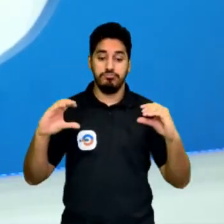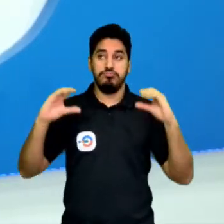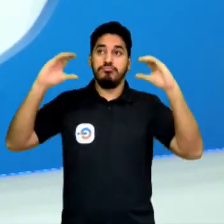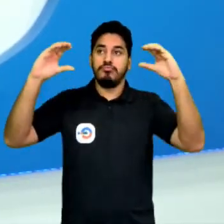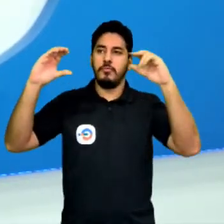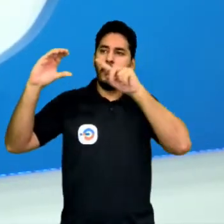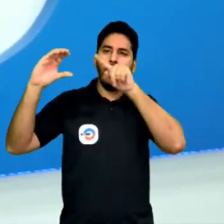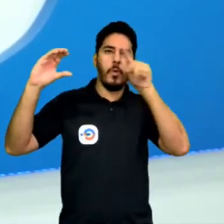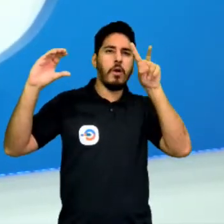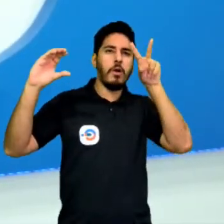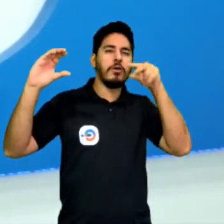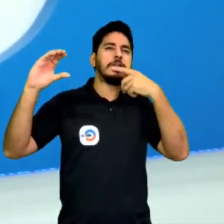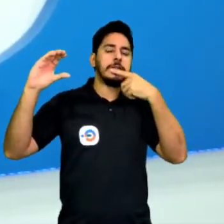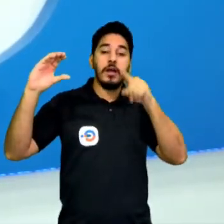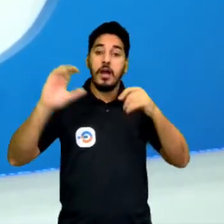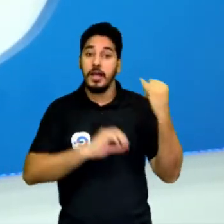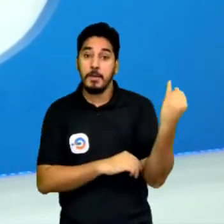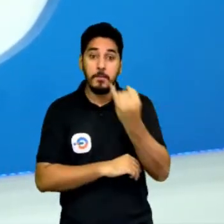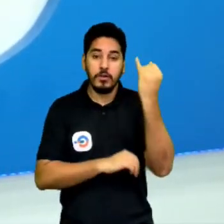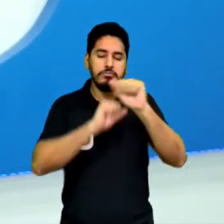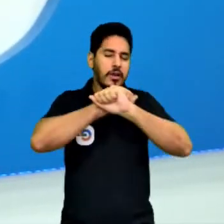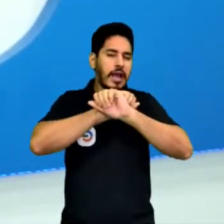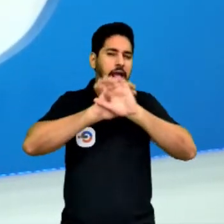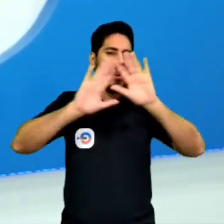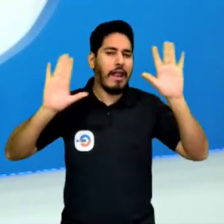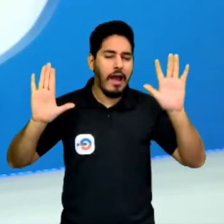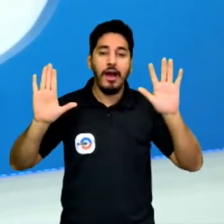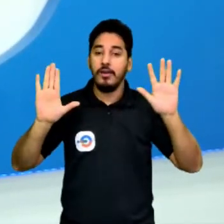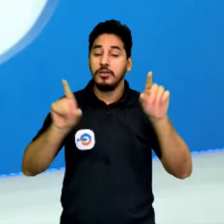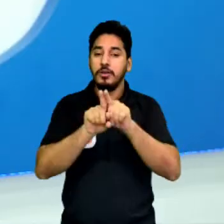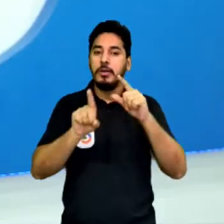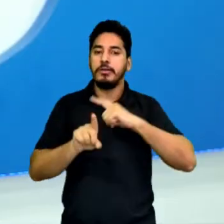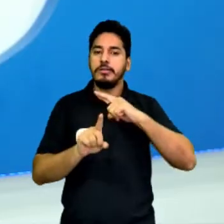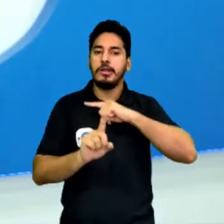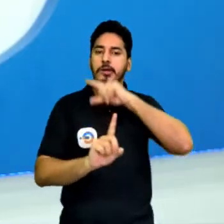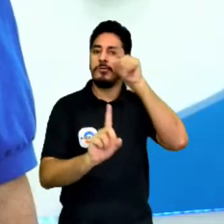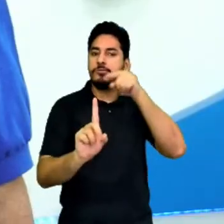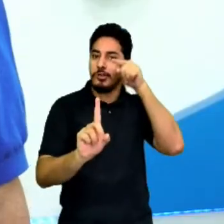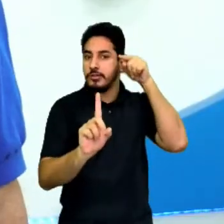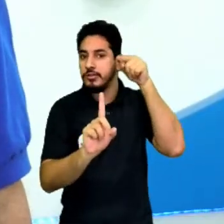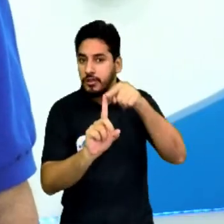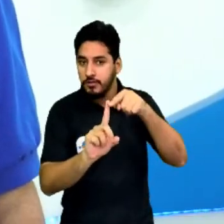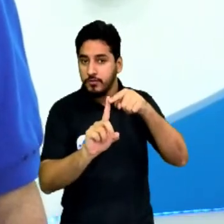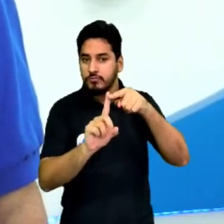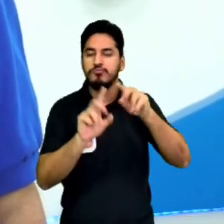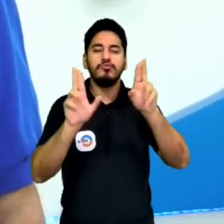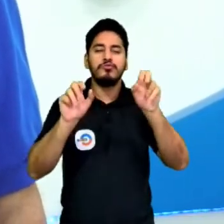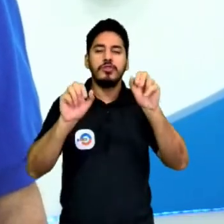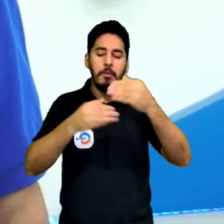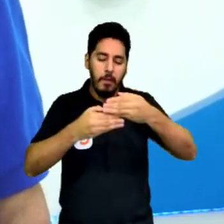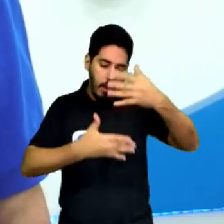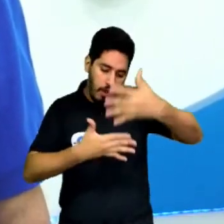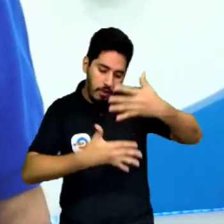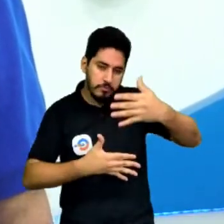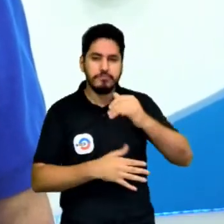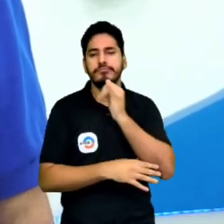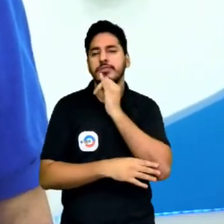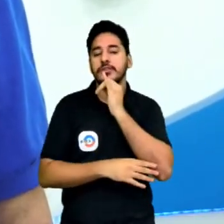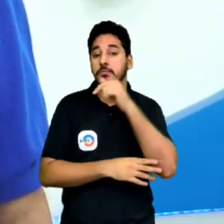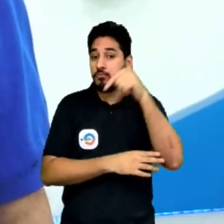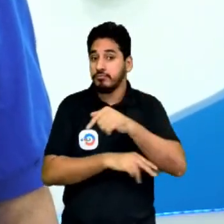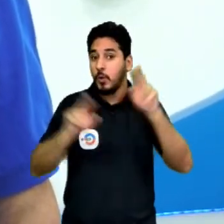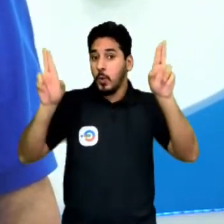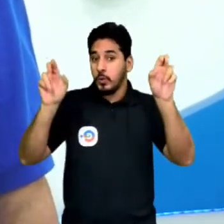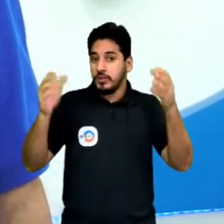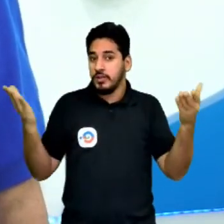muito importante que ele seja claro e aponte para o assunto a ser tratado. Por exemplo, o título desse vídeo